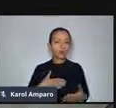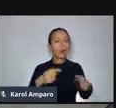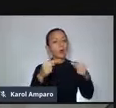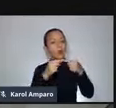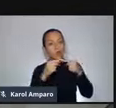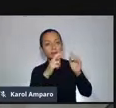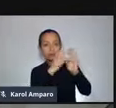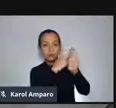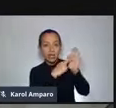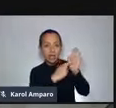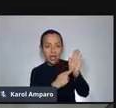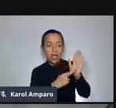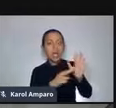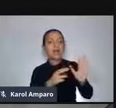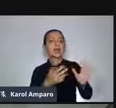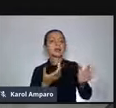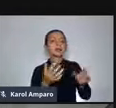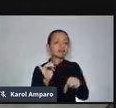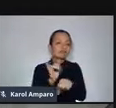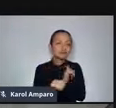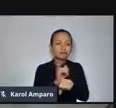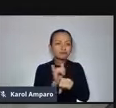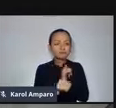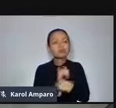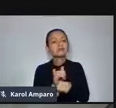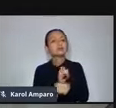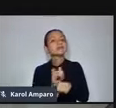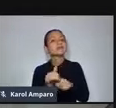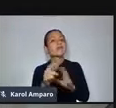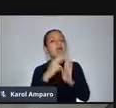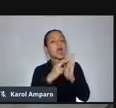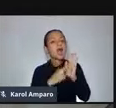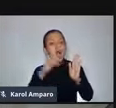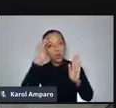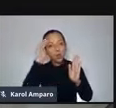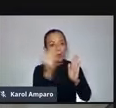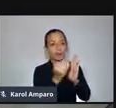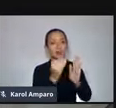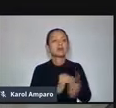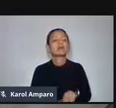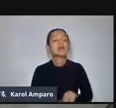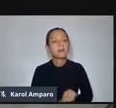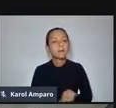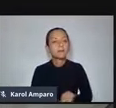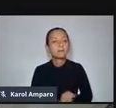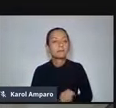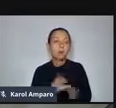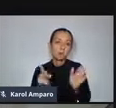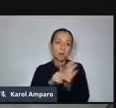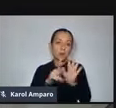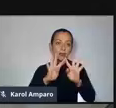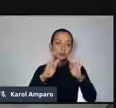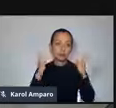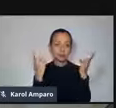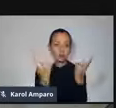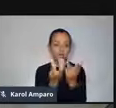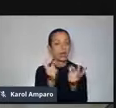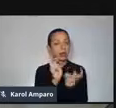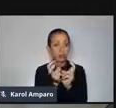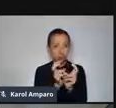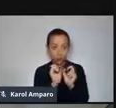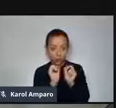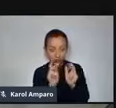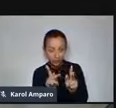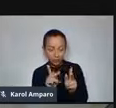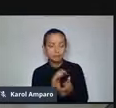normas técnicas e das novas ordens e regras que existem dentro de uma roda de competitiva. Tá bom? Isso aí